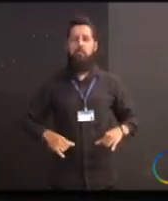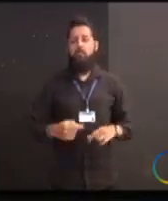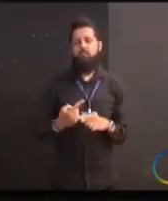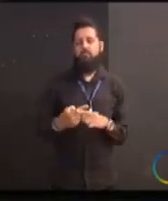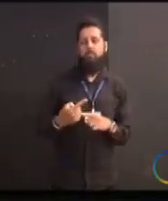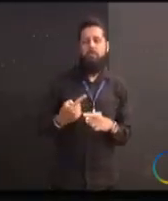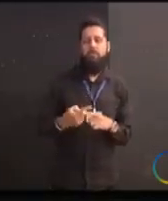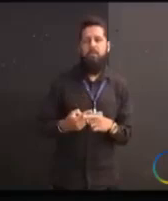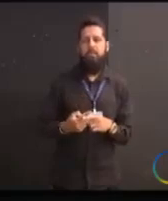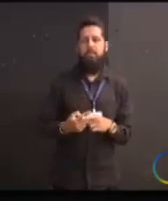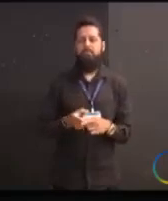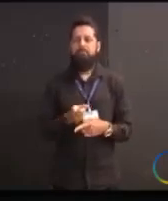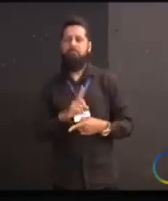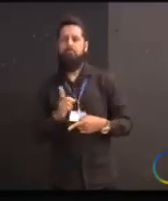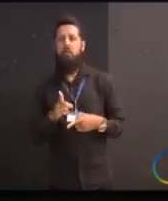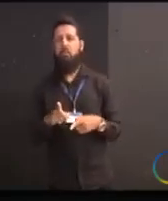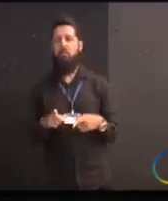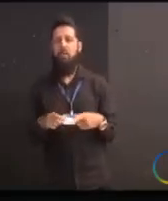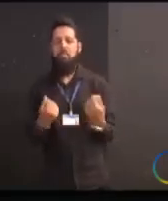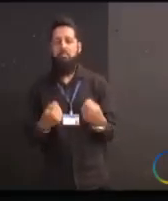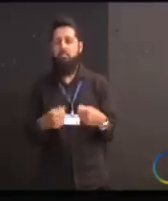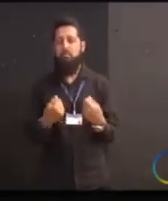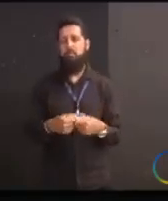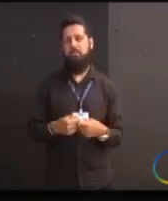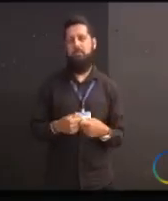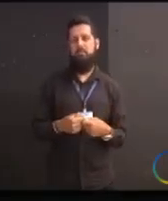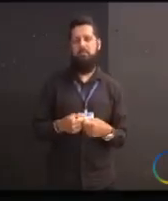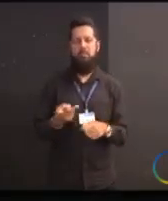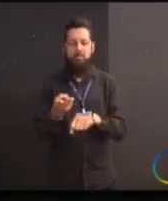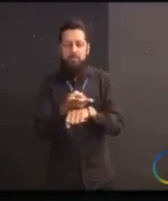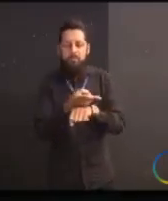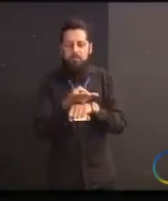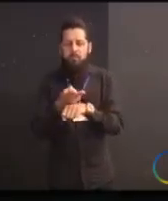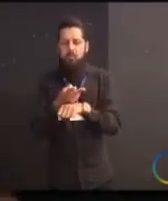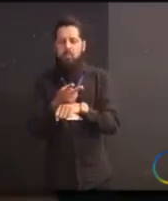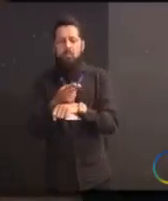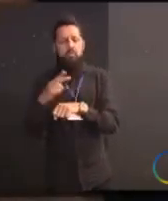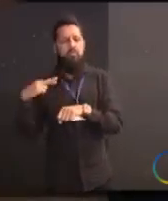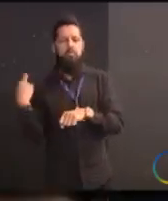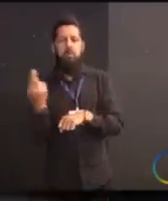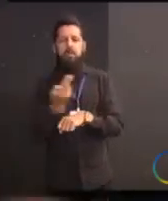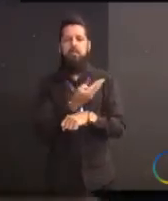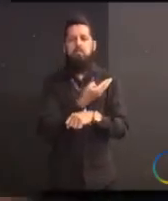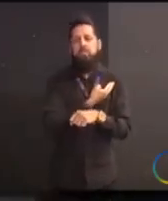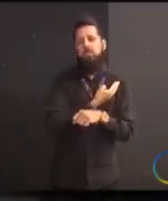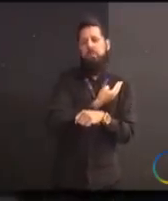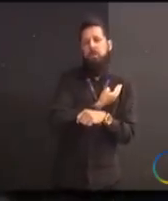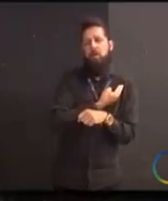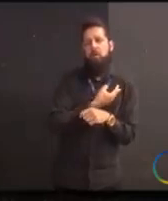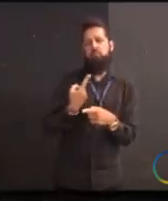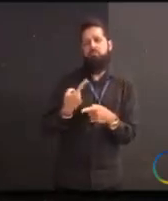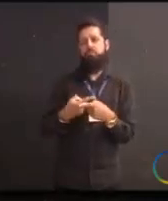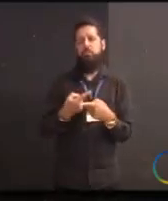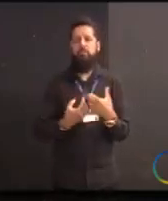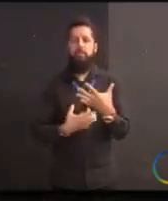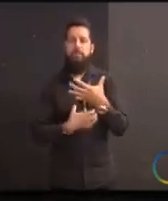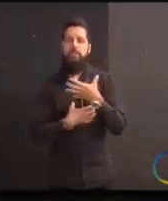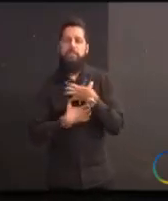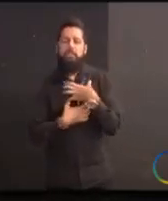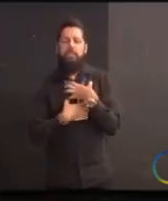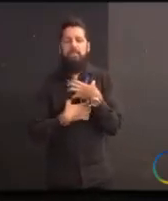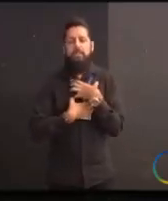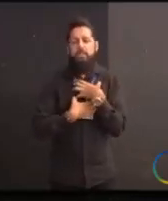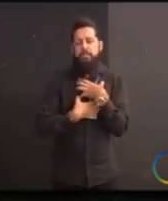Procuramos uma instituição religiosa para resolver um problema que no fundo a gente não deseja